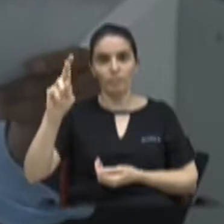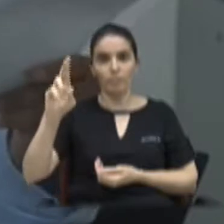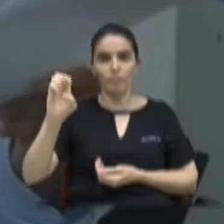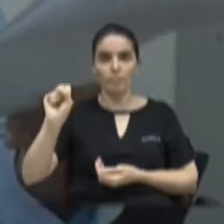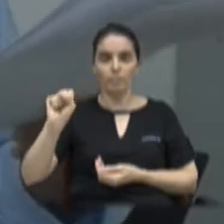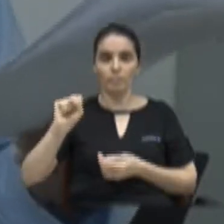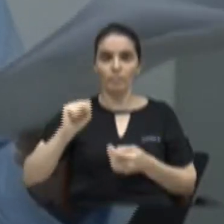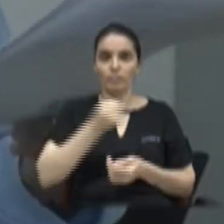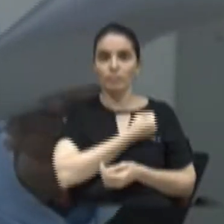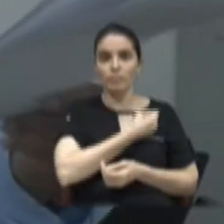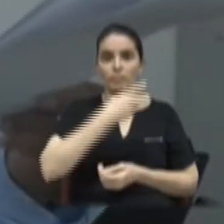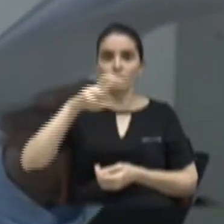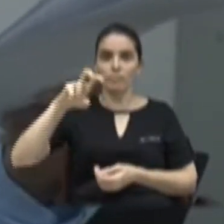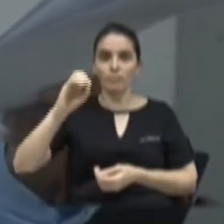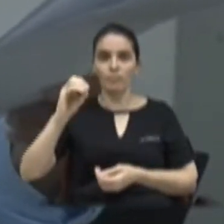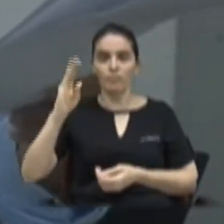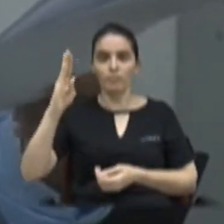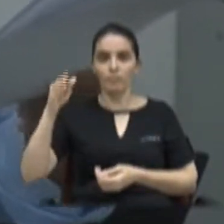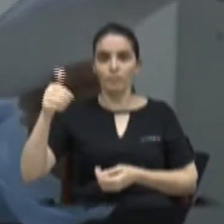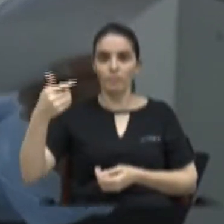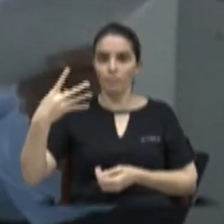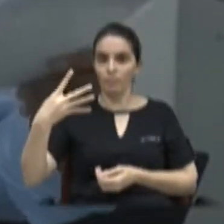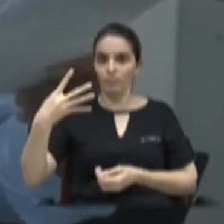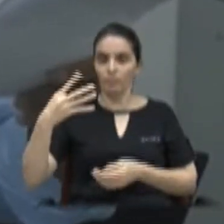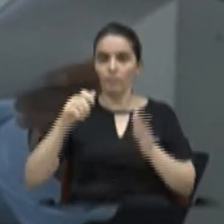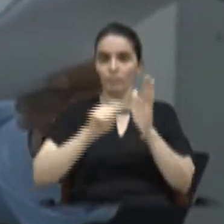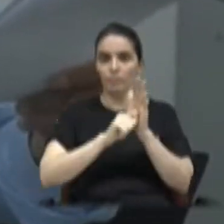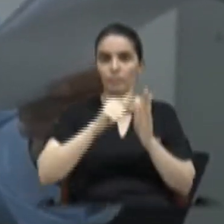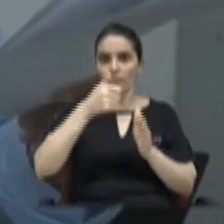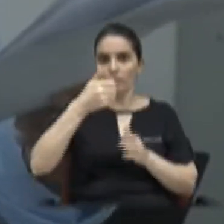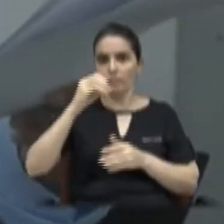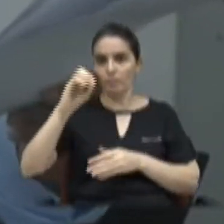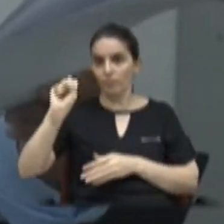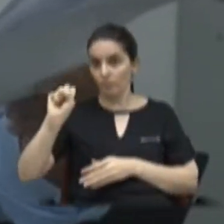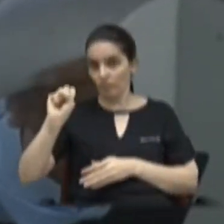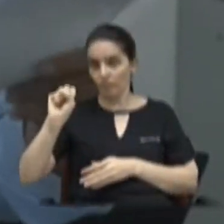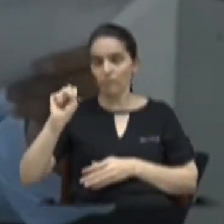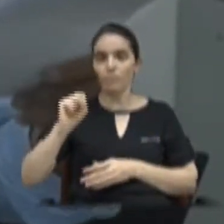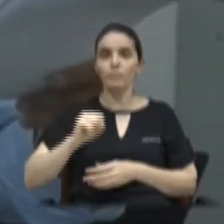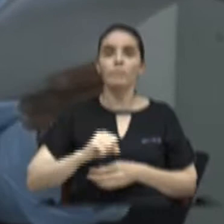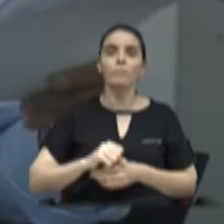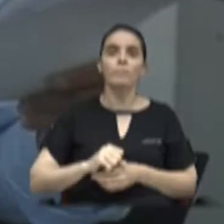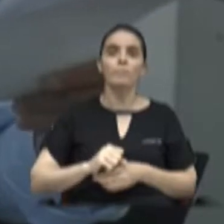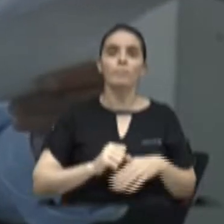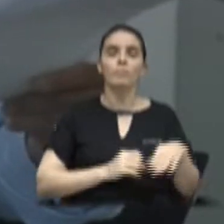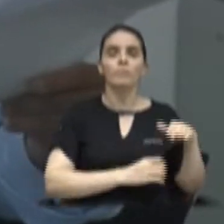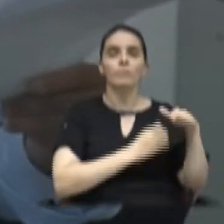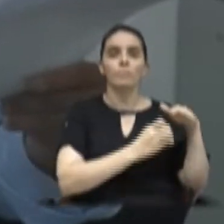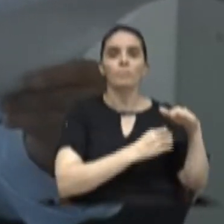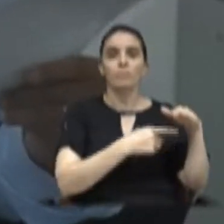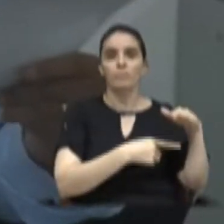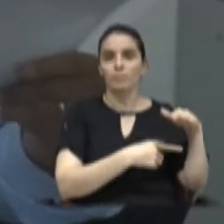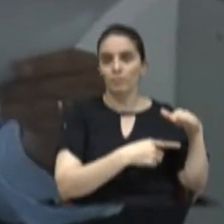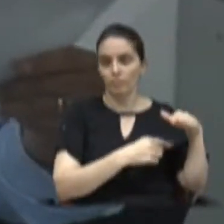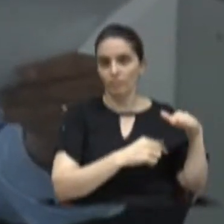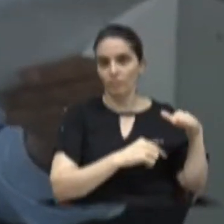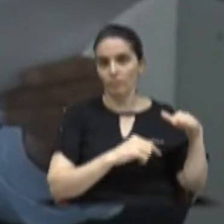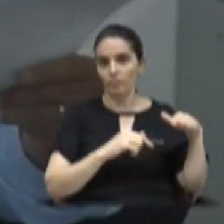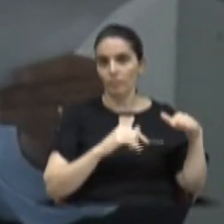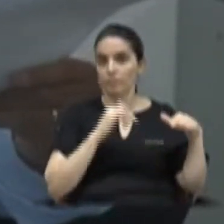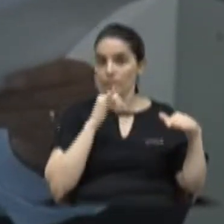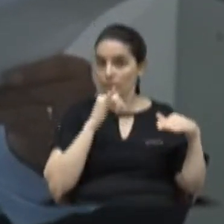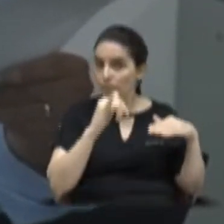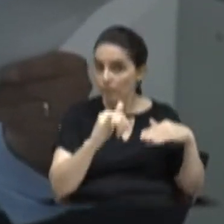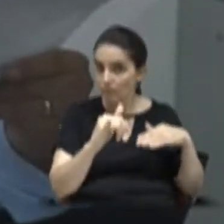número 50/2014. Artigo 108. O prestador de serviço, após aviso ao